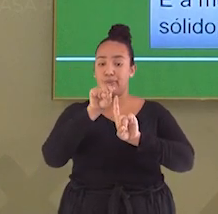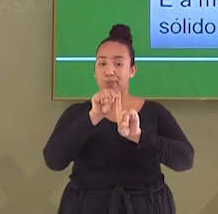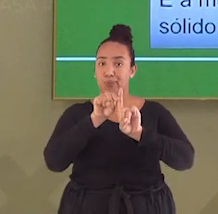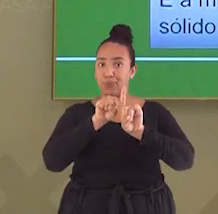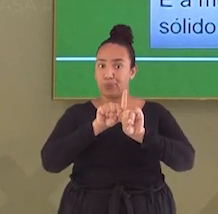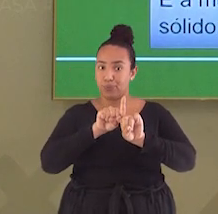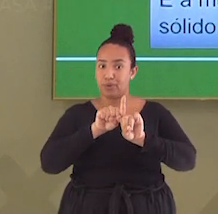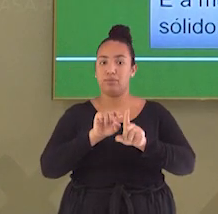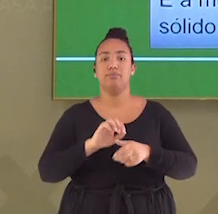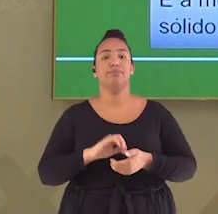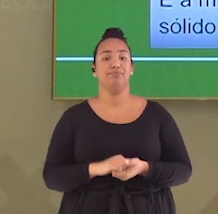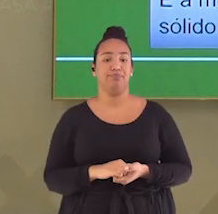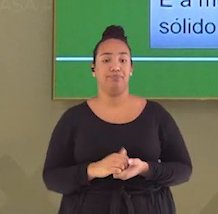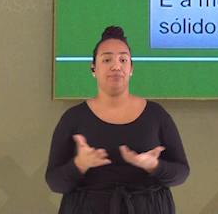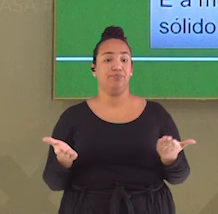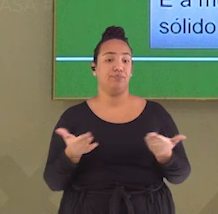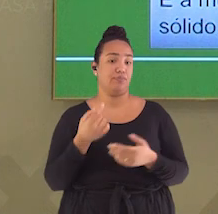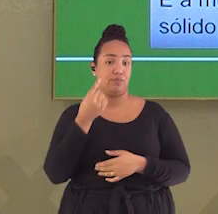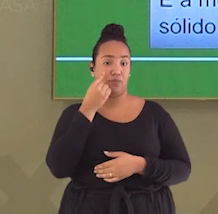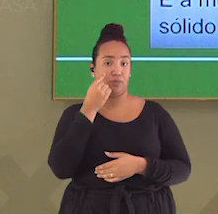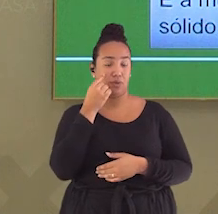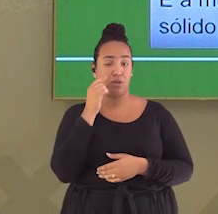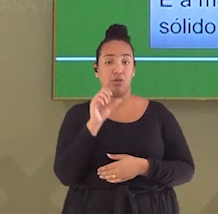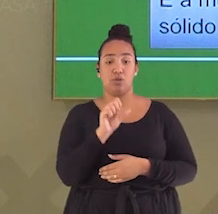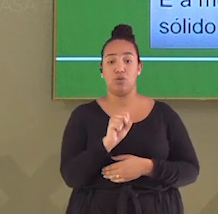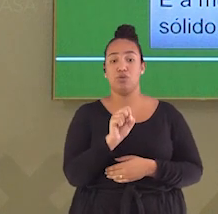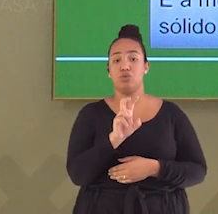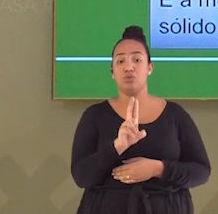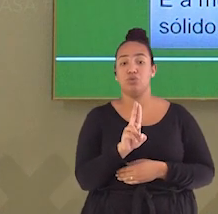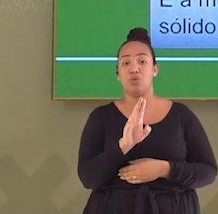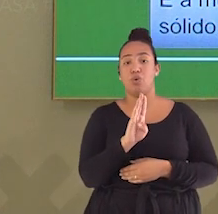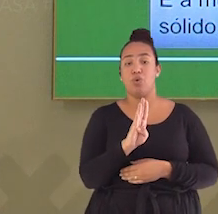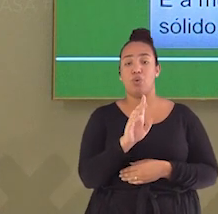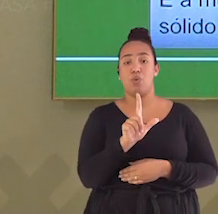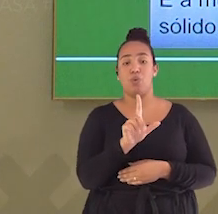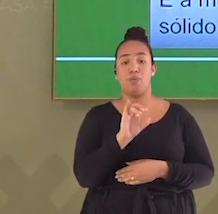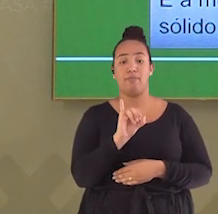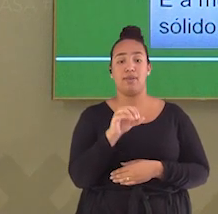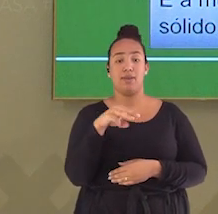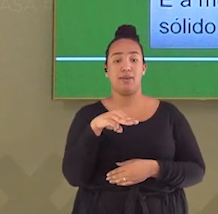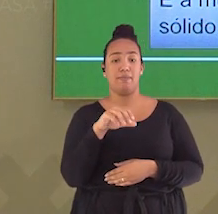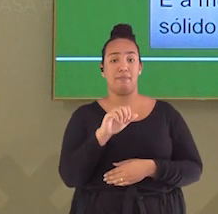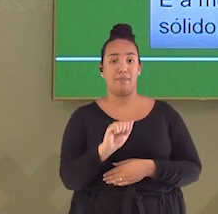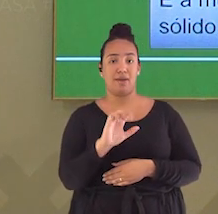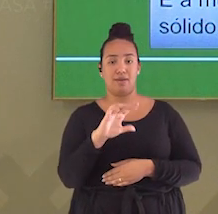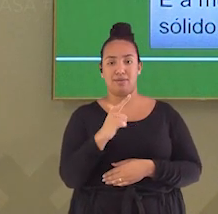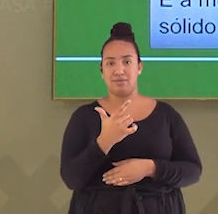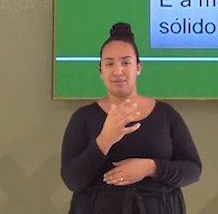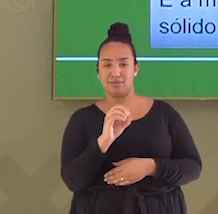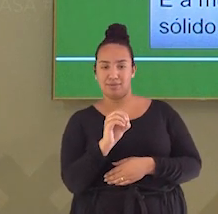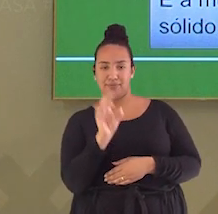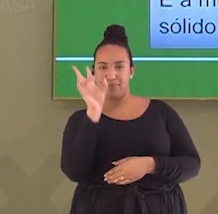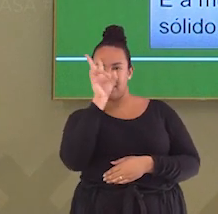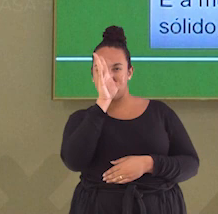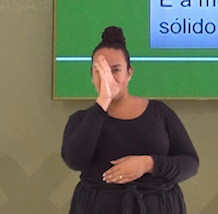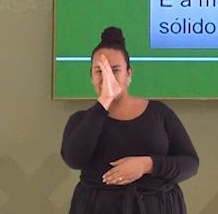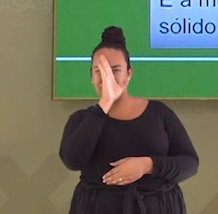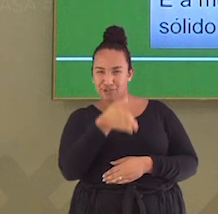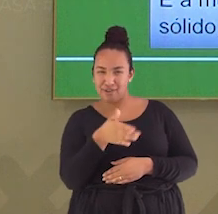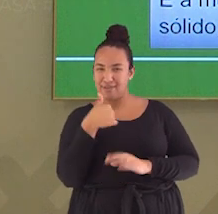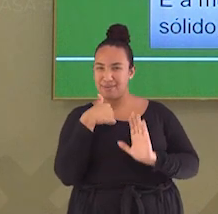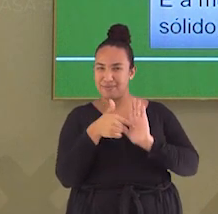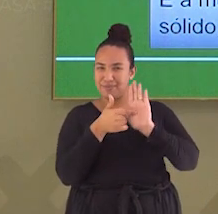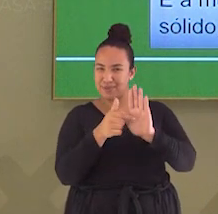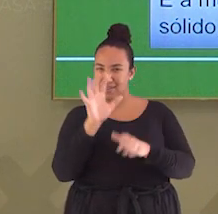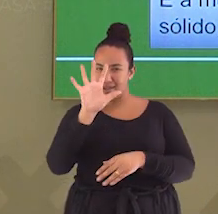E olha só, temos a sublimação, que é a transformação do estado direto. Lembra naquele mapa que eu